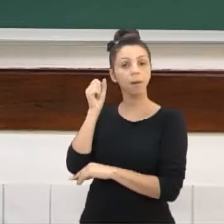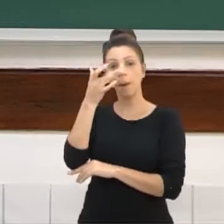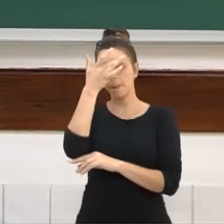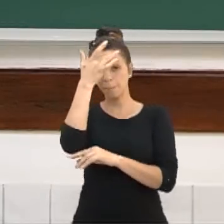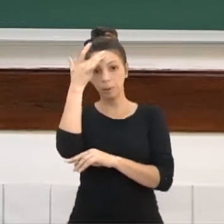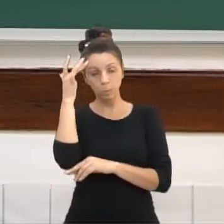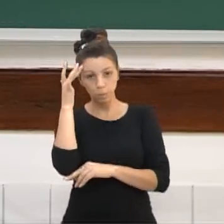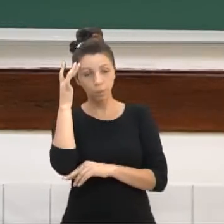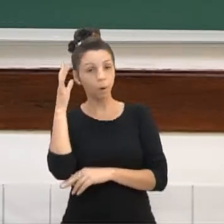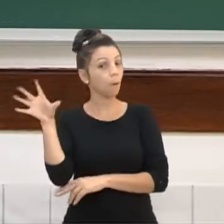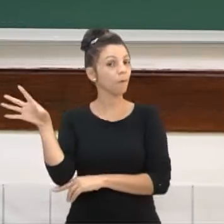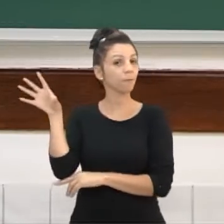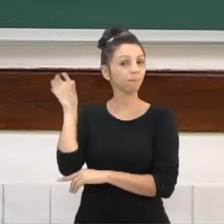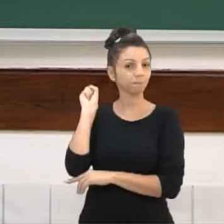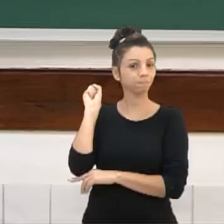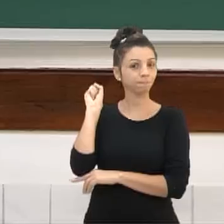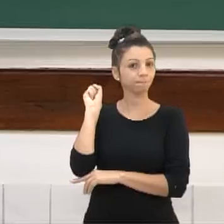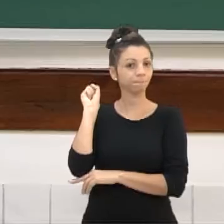pessoas ouvirem.